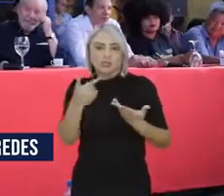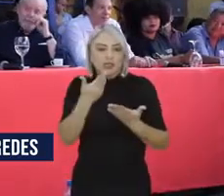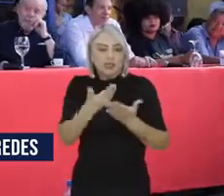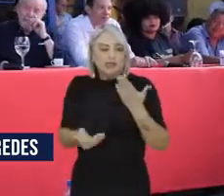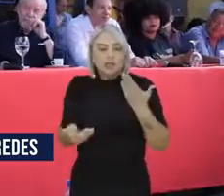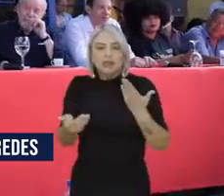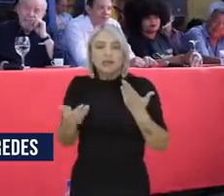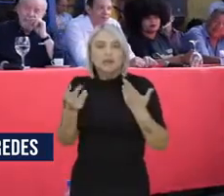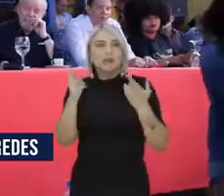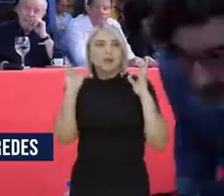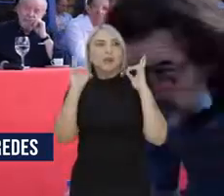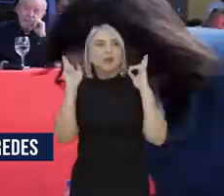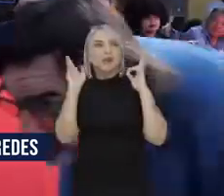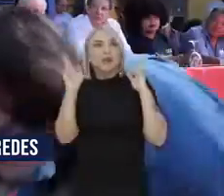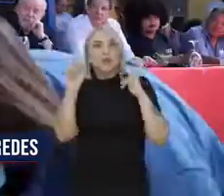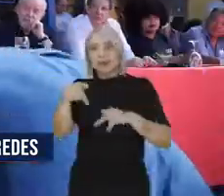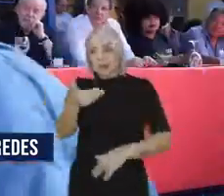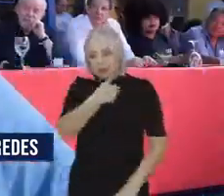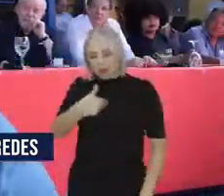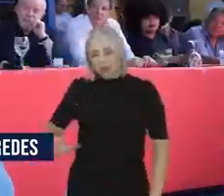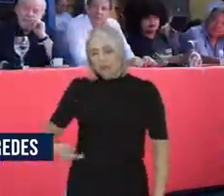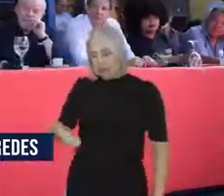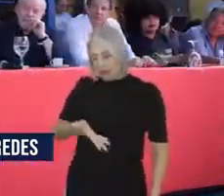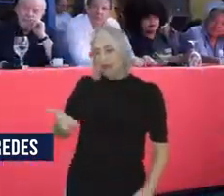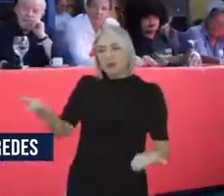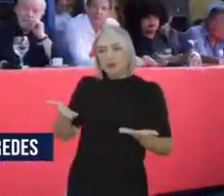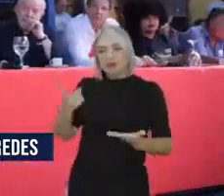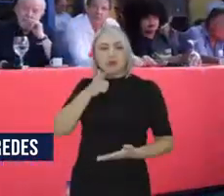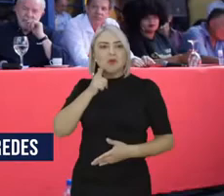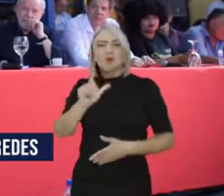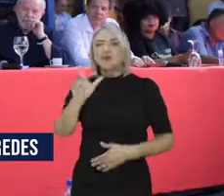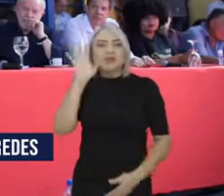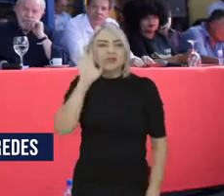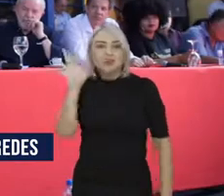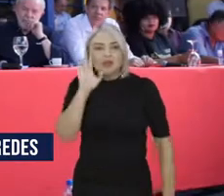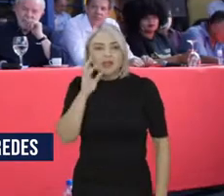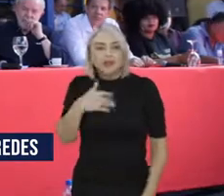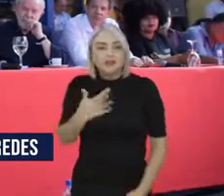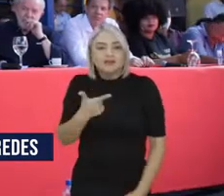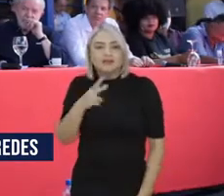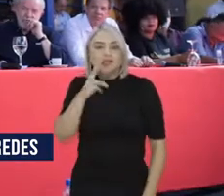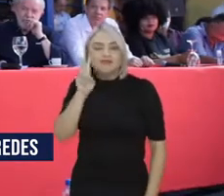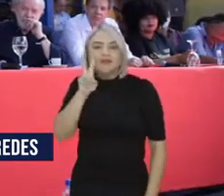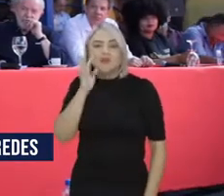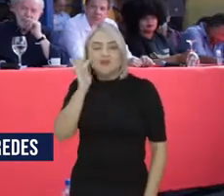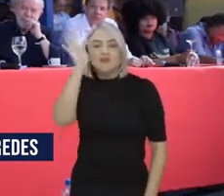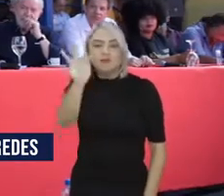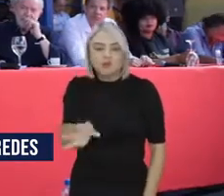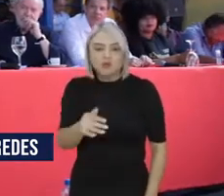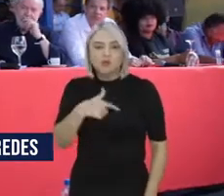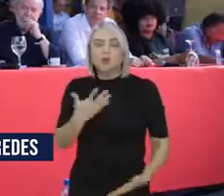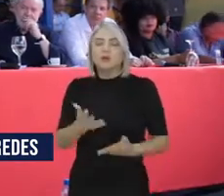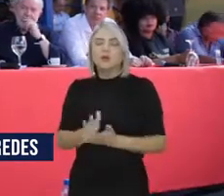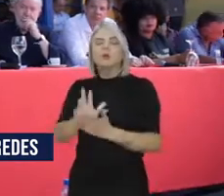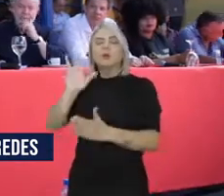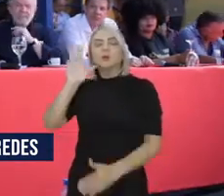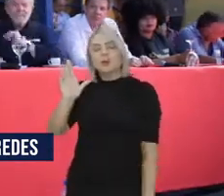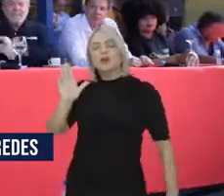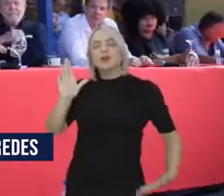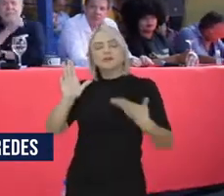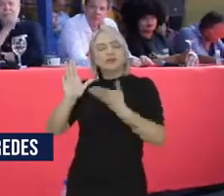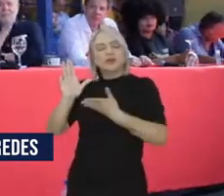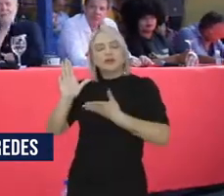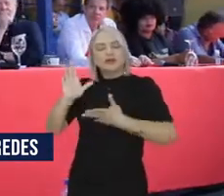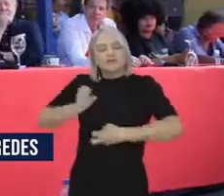atual governo que a gente tem, porque não consegue sonhar, não vê para onde sair. E hoje, com o senhor vindo aqui, reacende a esperança nos